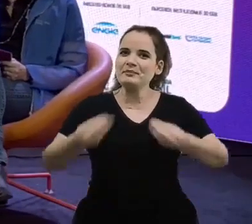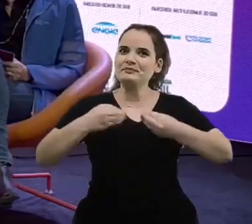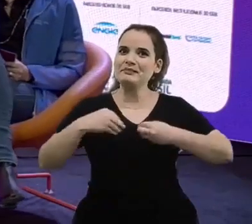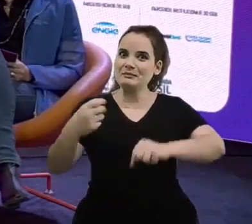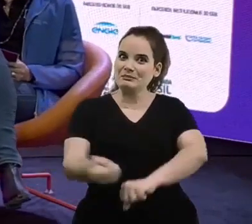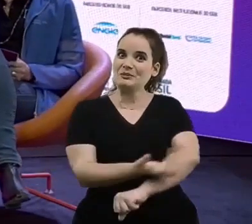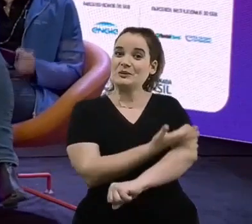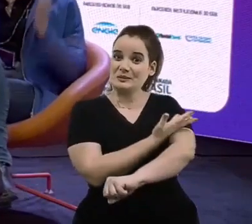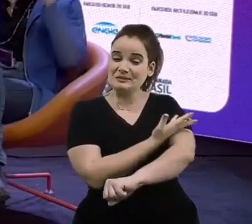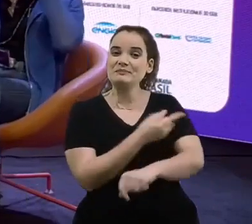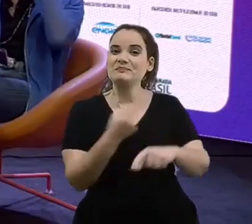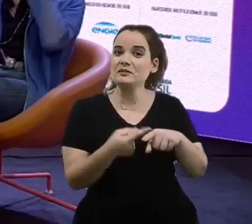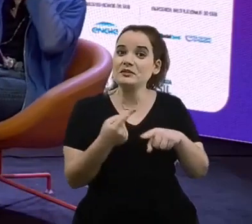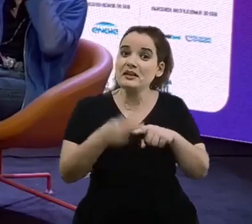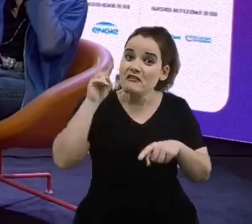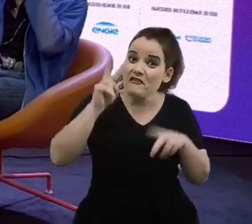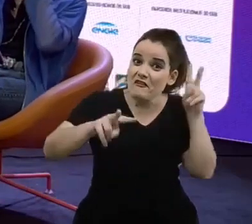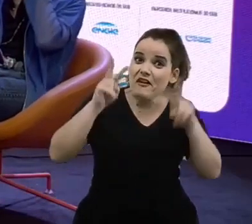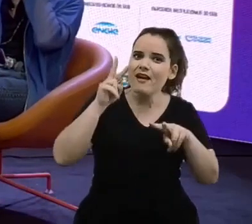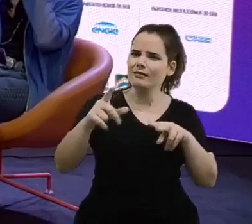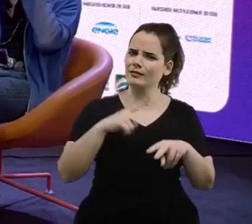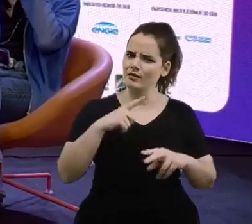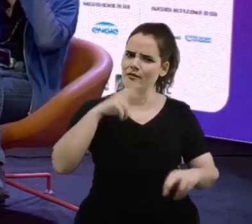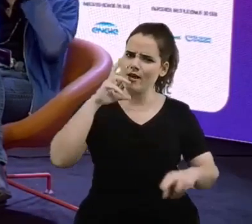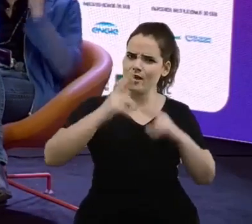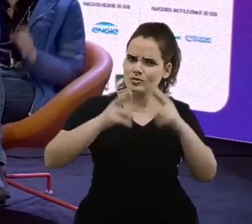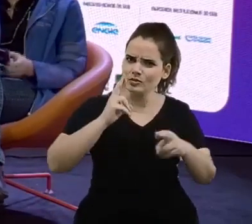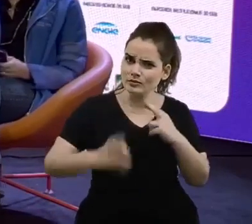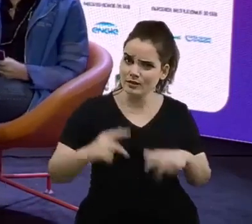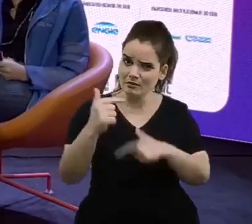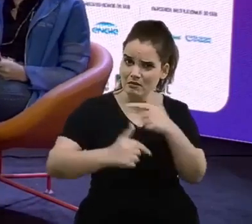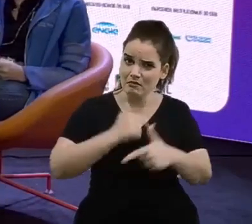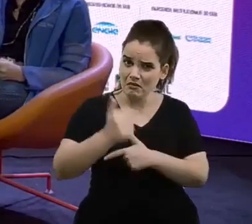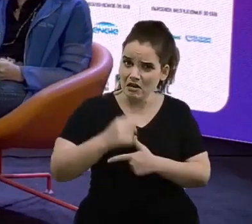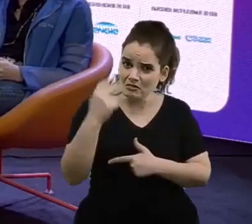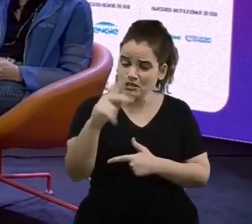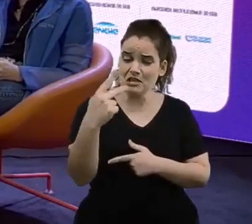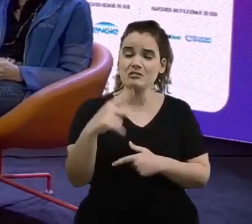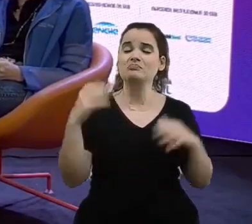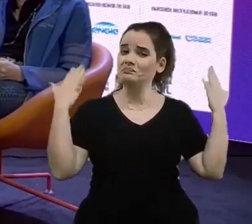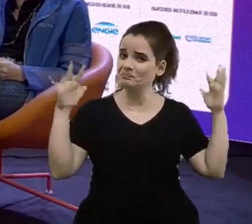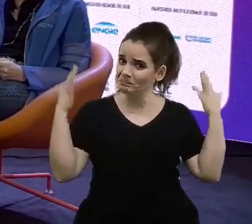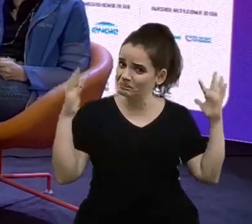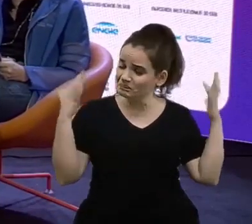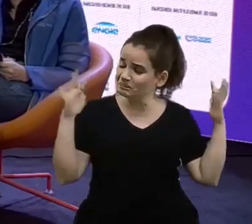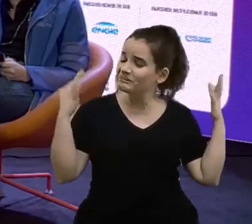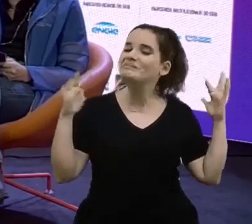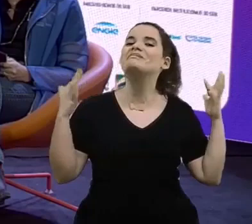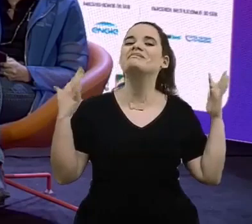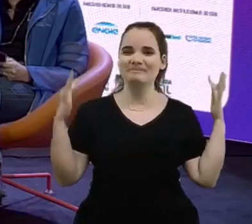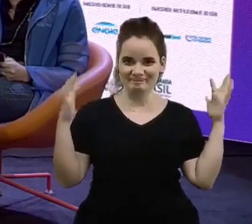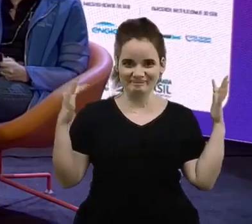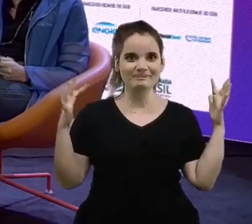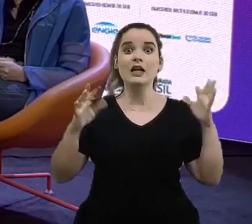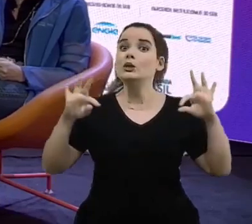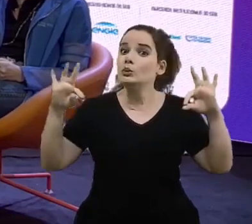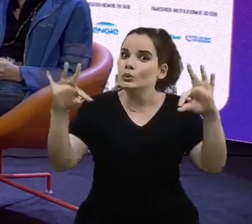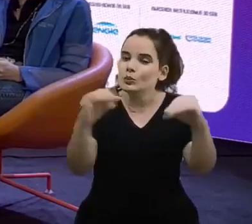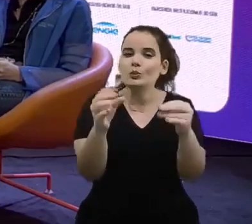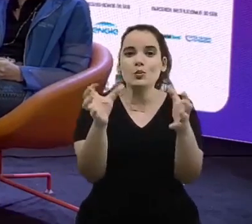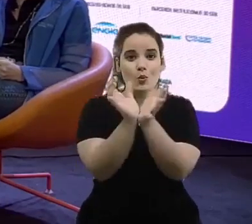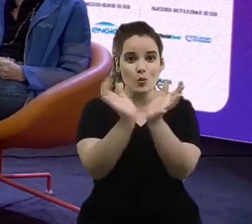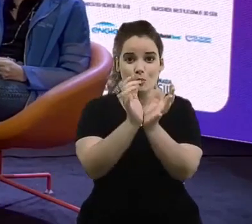os resultados e todo o trabalho de vocês. Então, antes de qualquer coisa, melhor, Laura, parabéns para você e para todo o time, né,